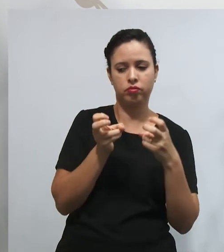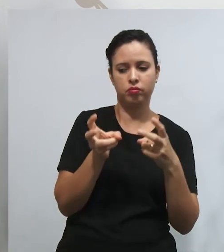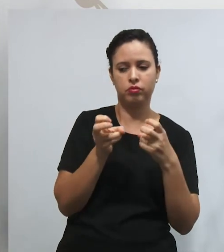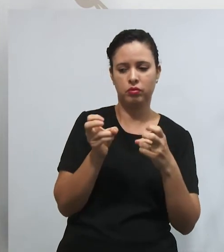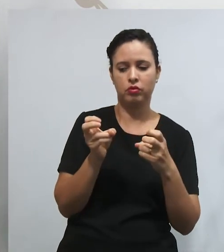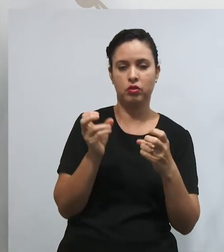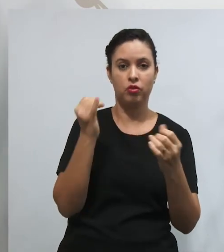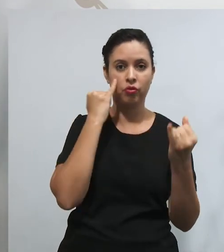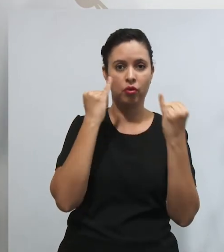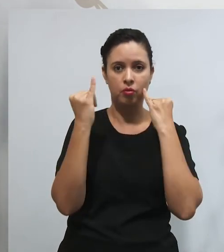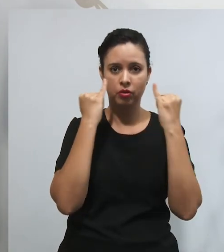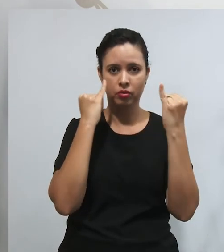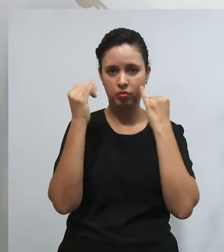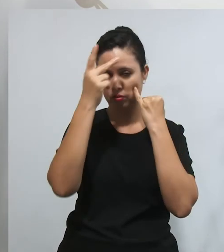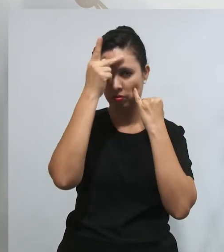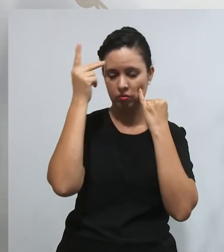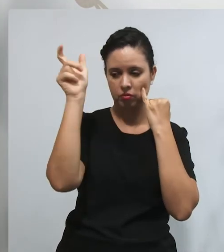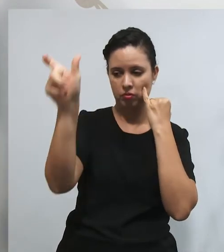máquina, certo?